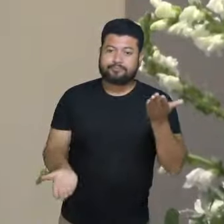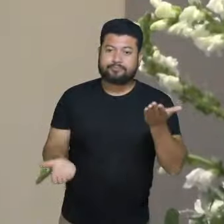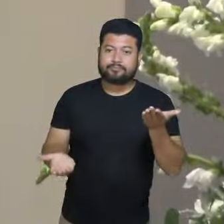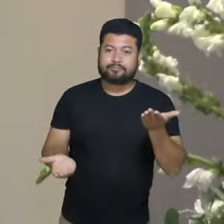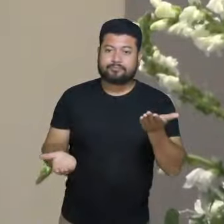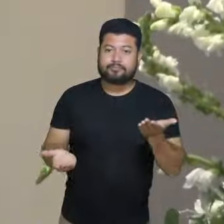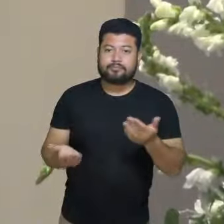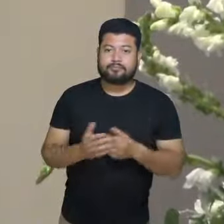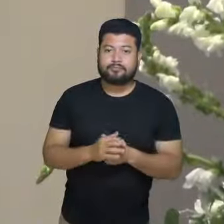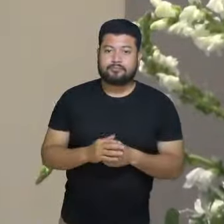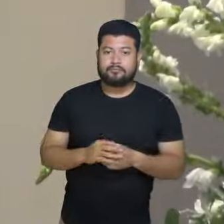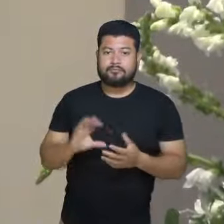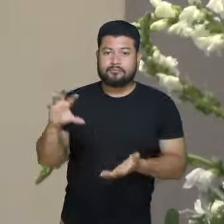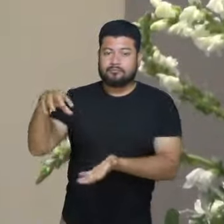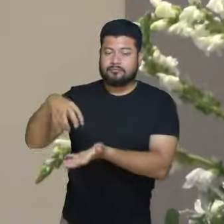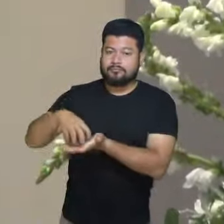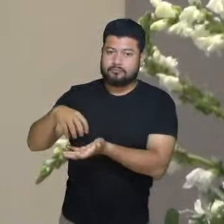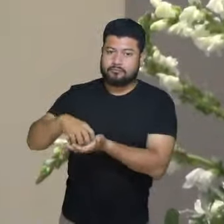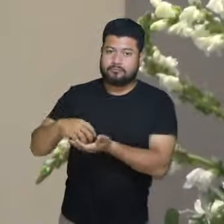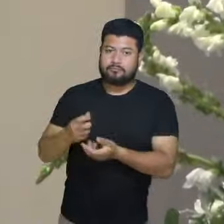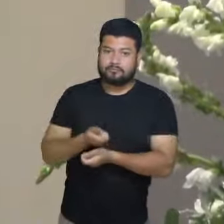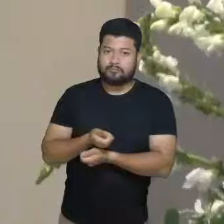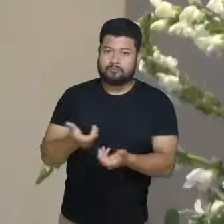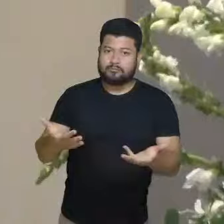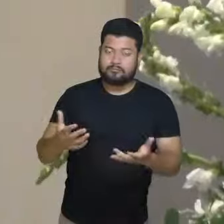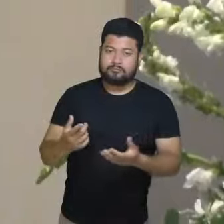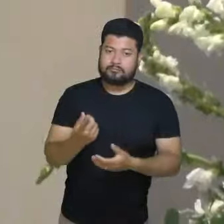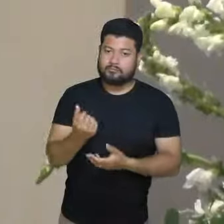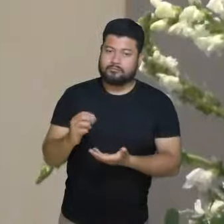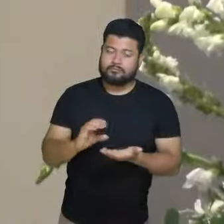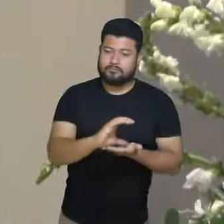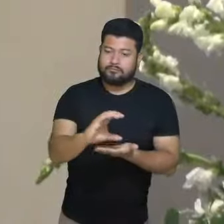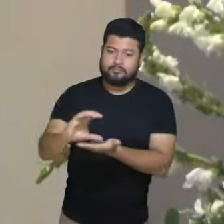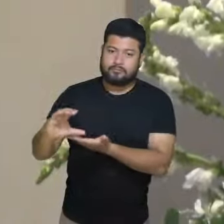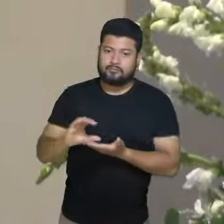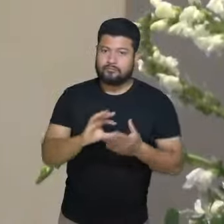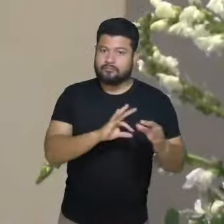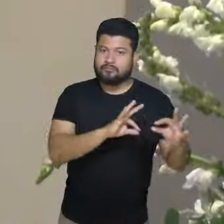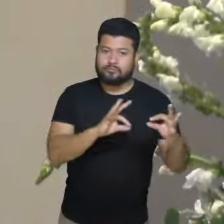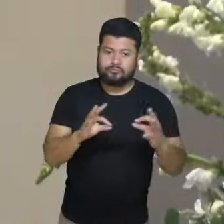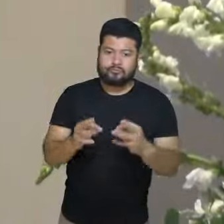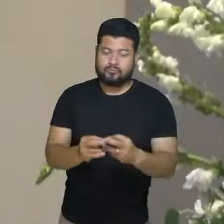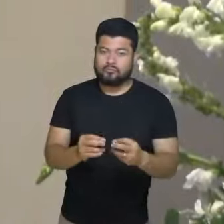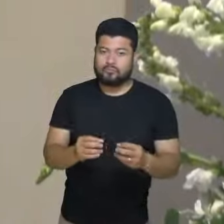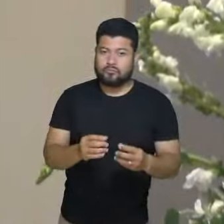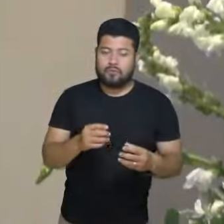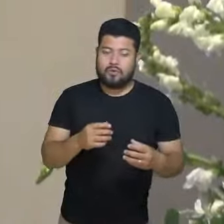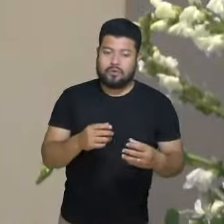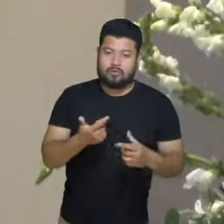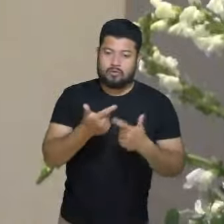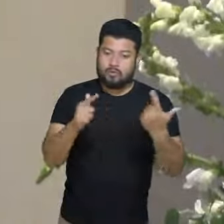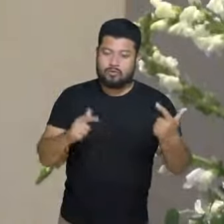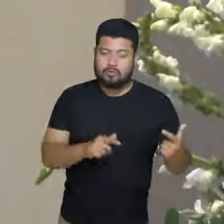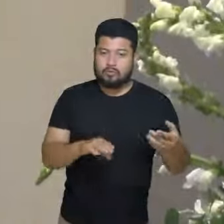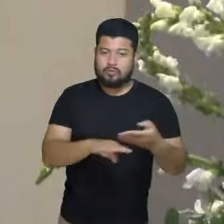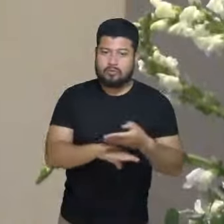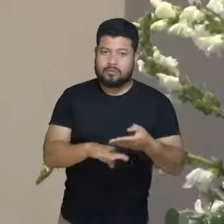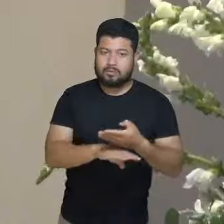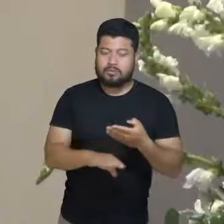compartilhadas na devida forma as receitas com os demais entes Federados Ora se o modelo